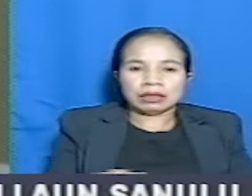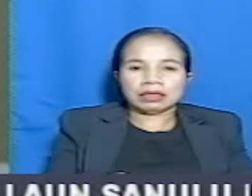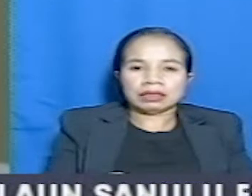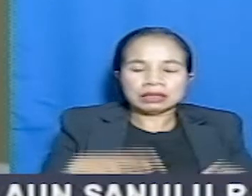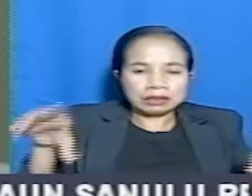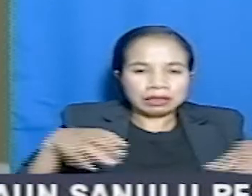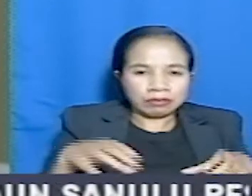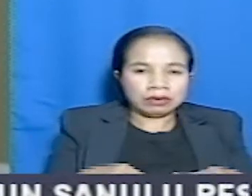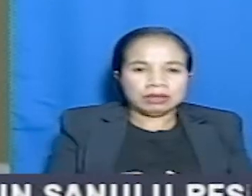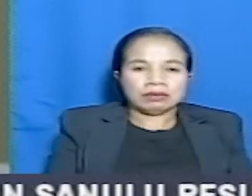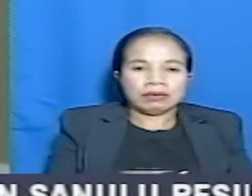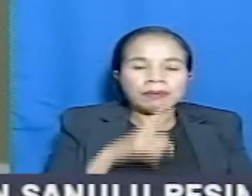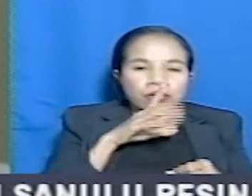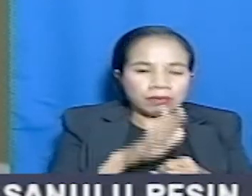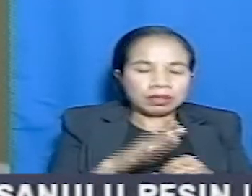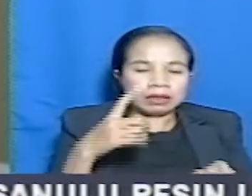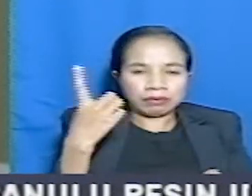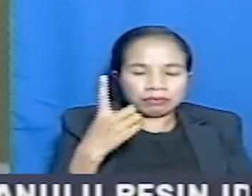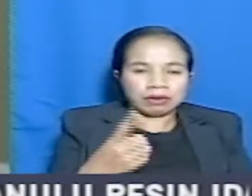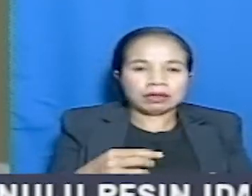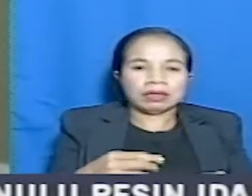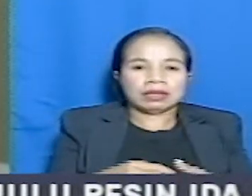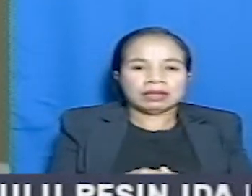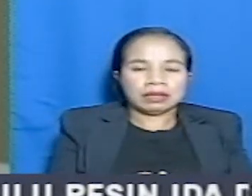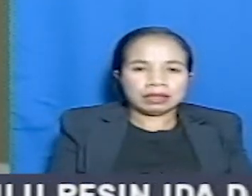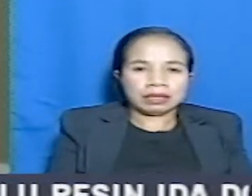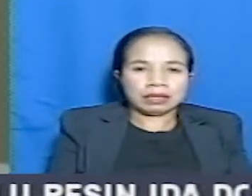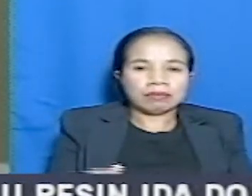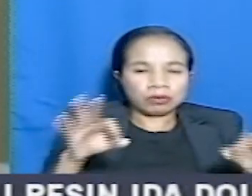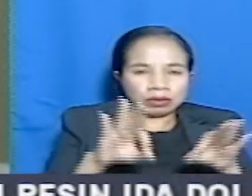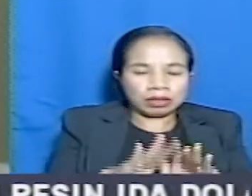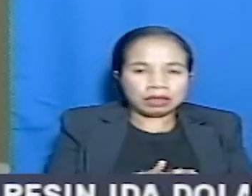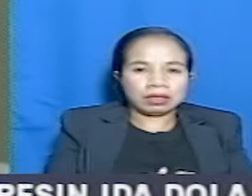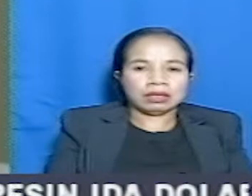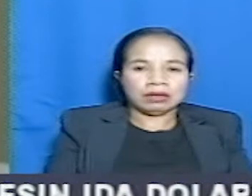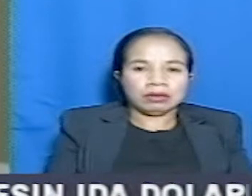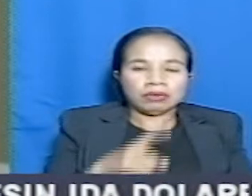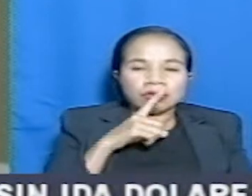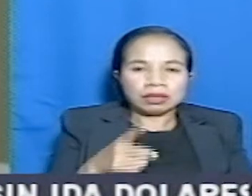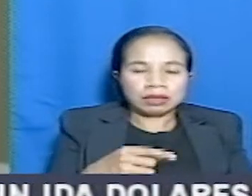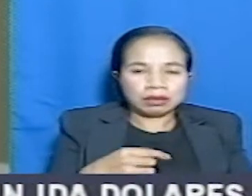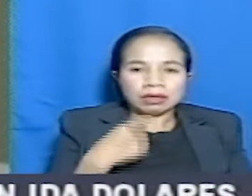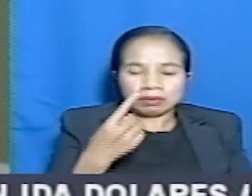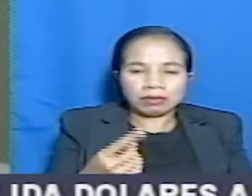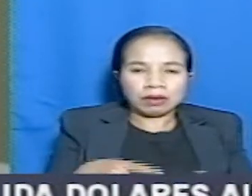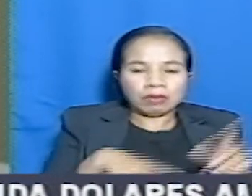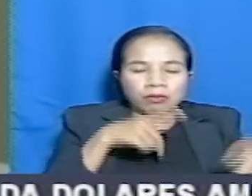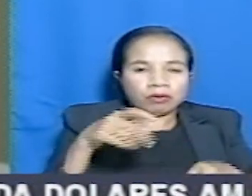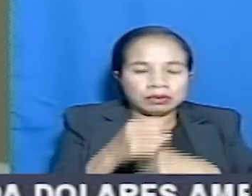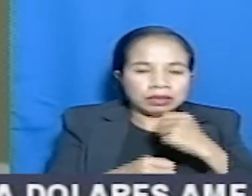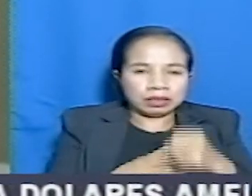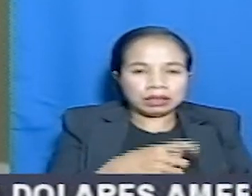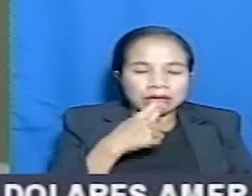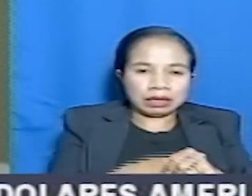comitimento, comprometimento na fati e no princípio, na ideologia, onde hatamba povo ni haleri, e a